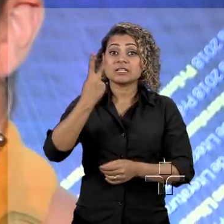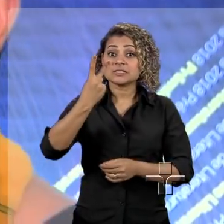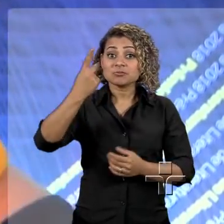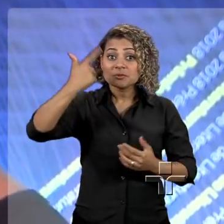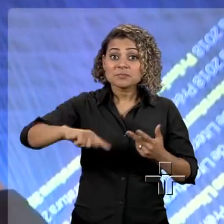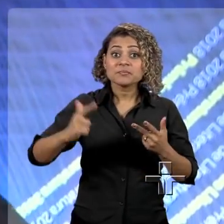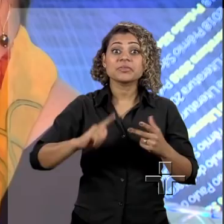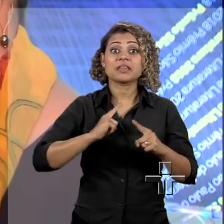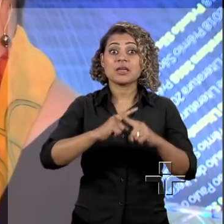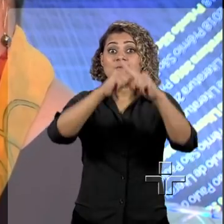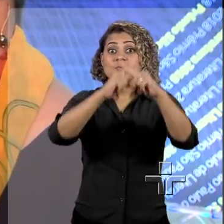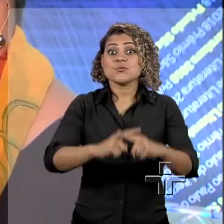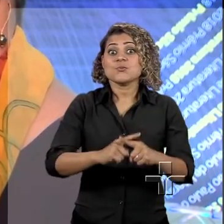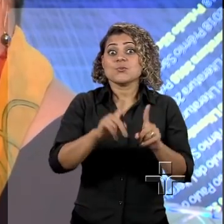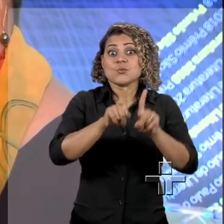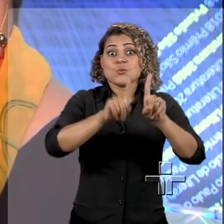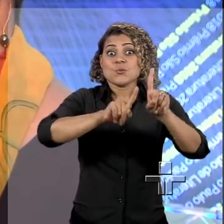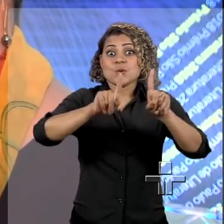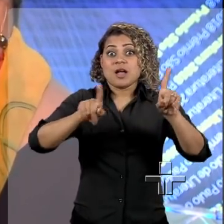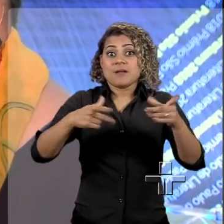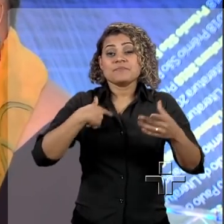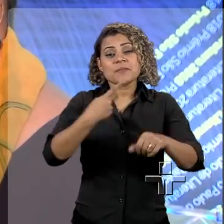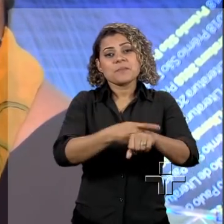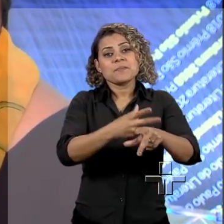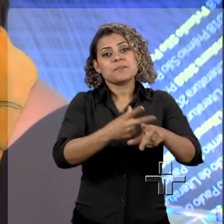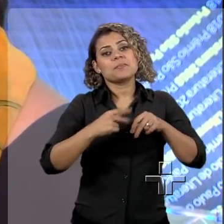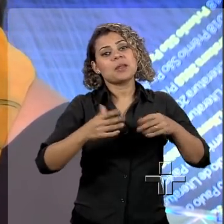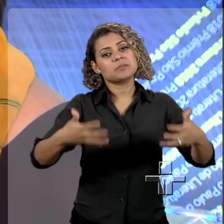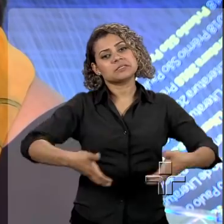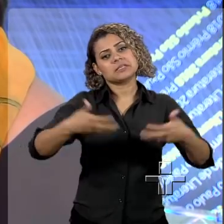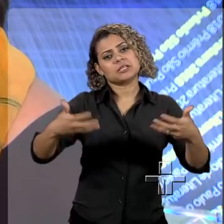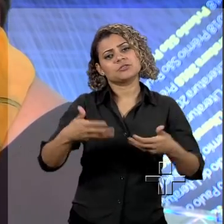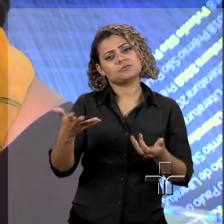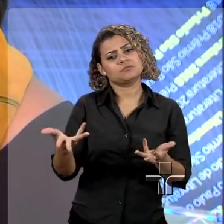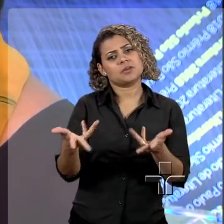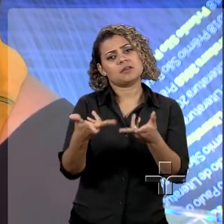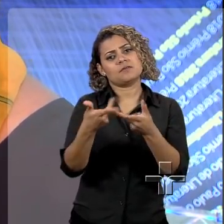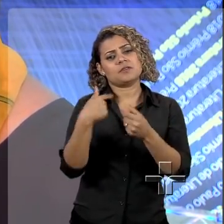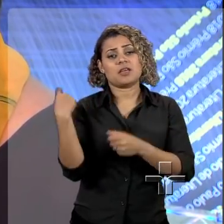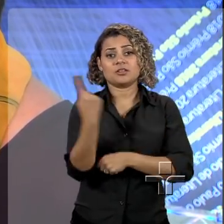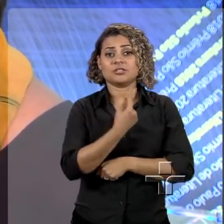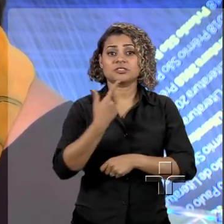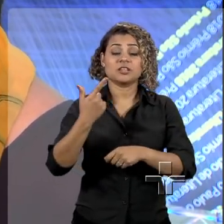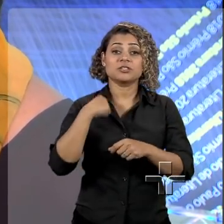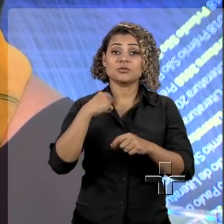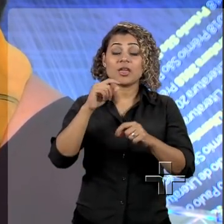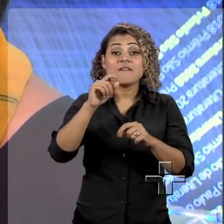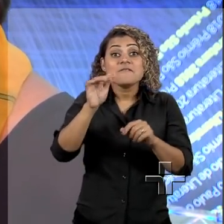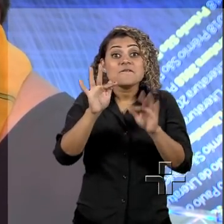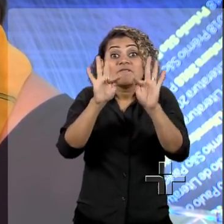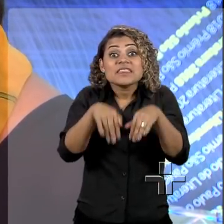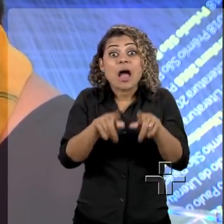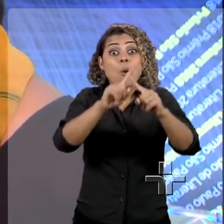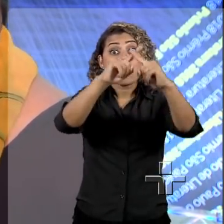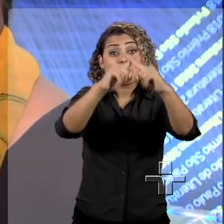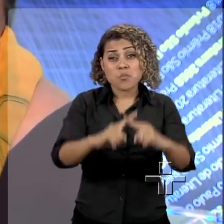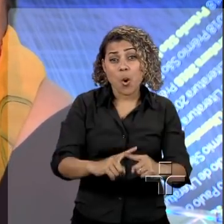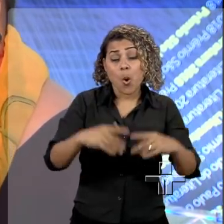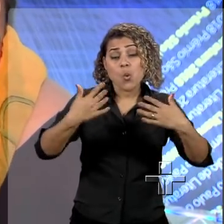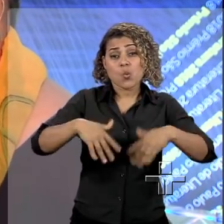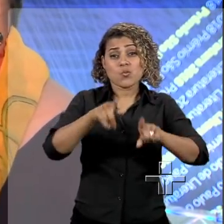fica entre os finalistas. Os prêmios são sempre um incentivo maravilhoso. A gente ser finalista é uma coisa fantástica, porque é um